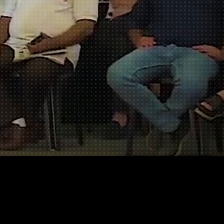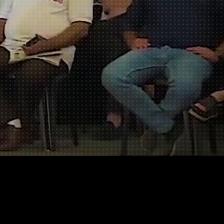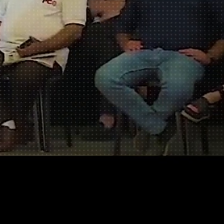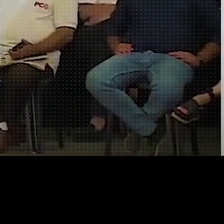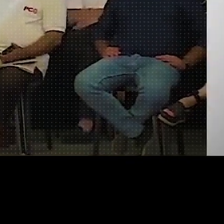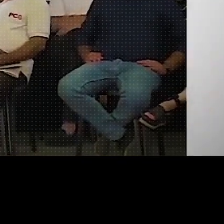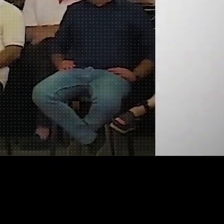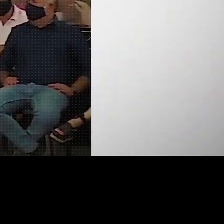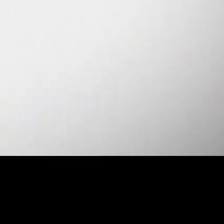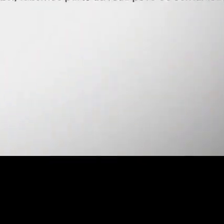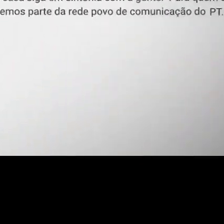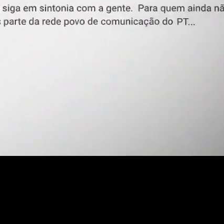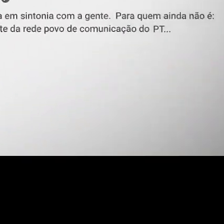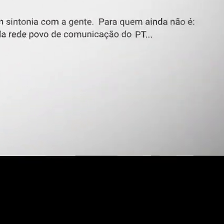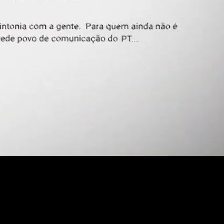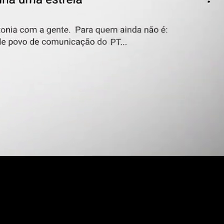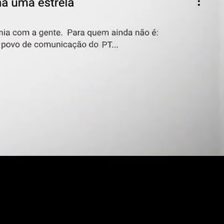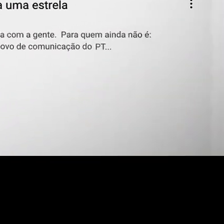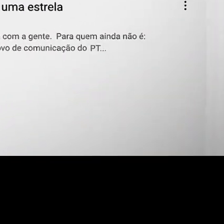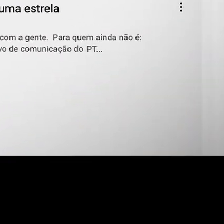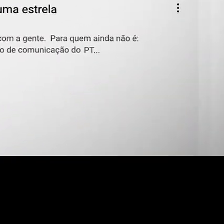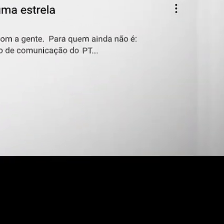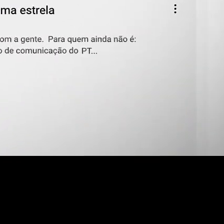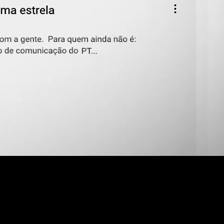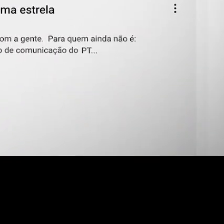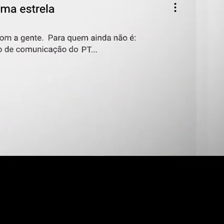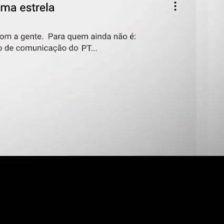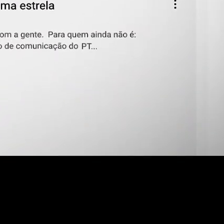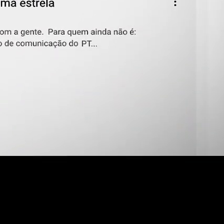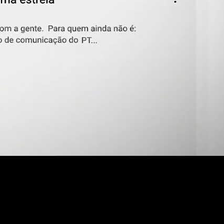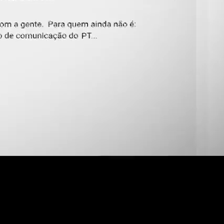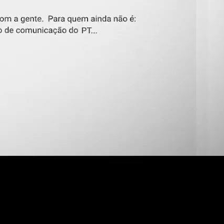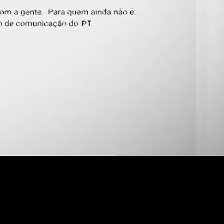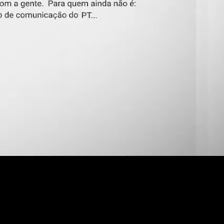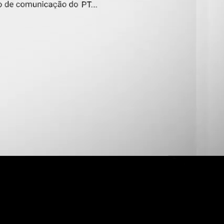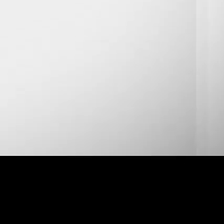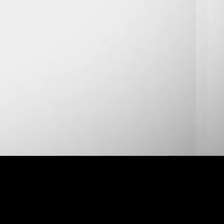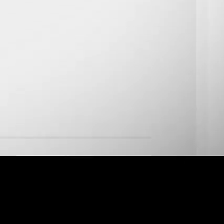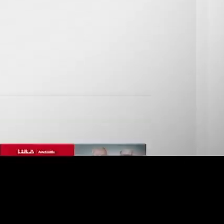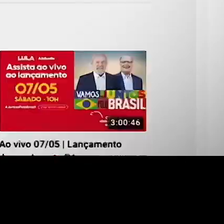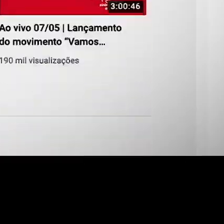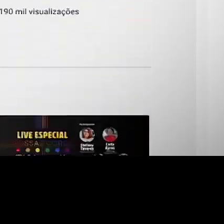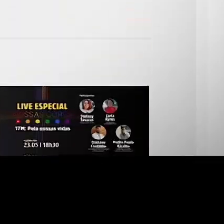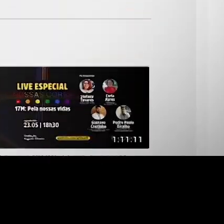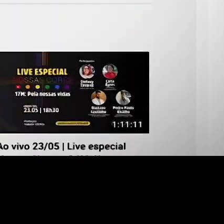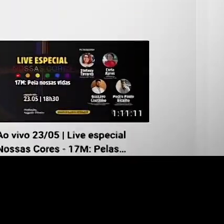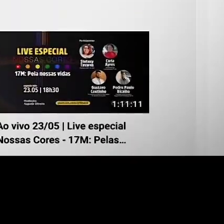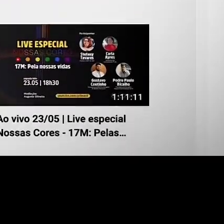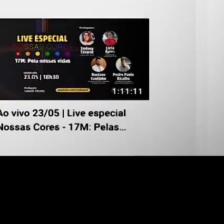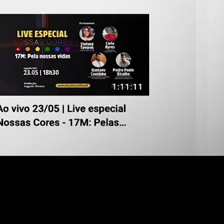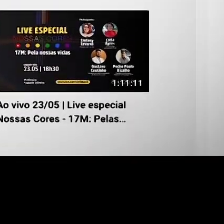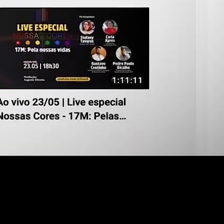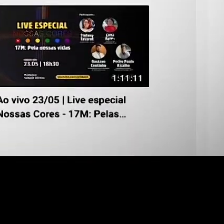importa a situação, a gente sempre toma partido da verdade.